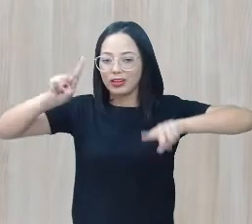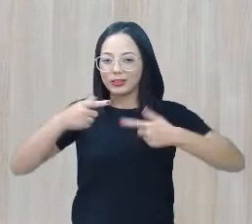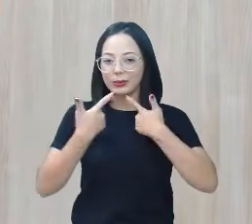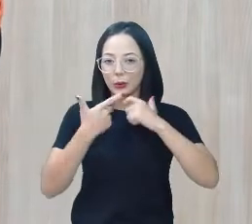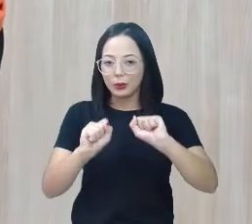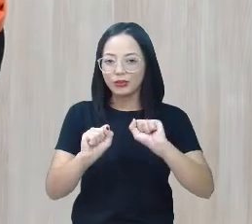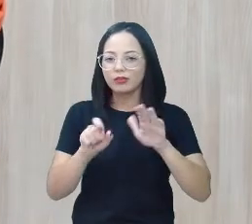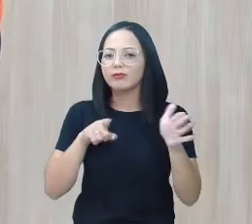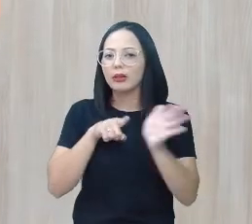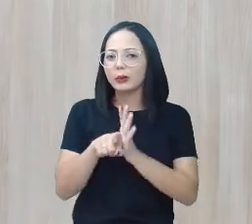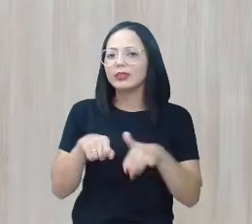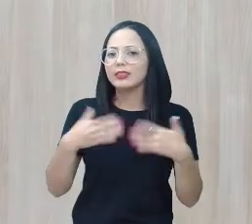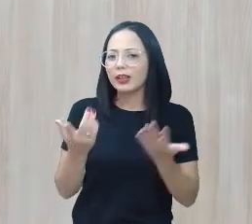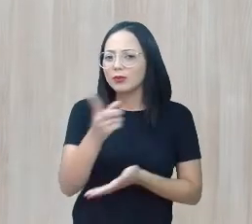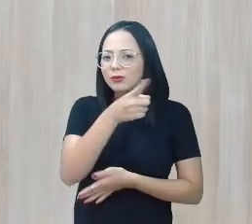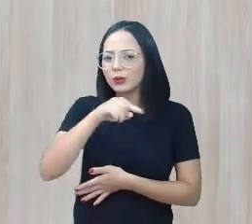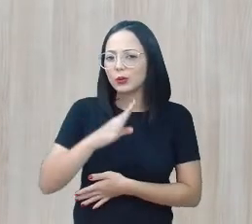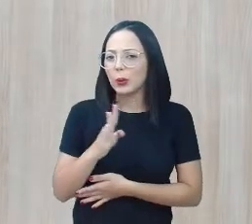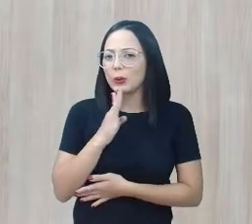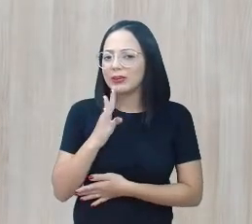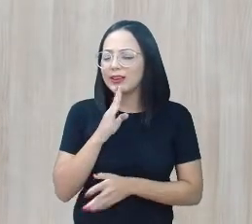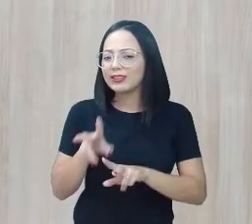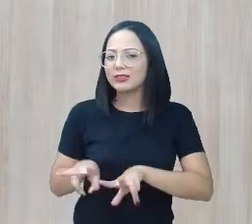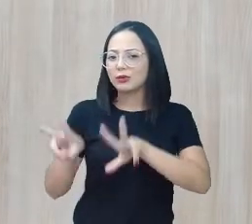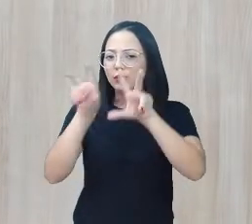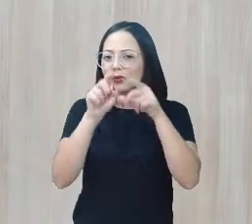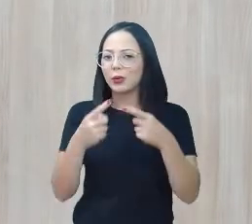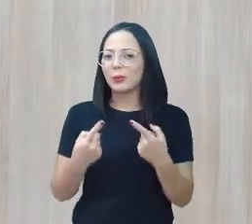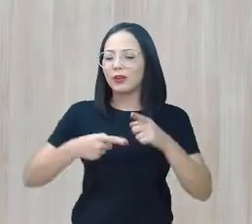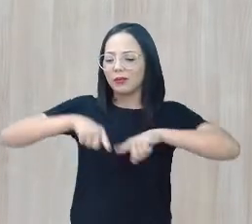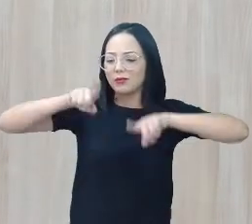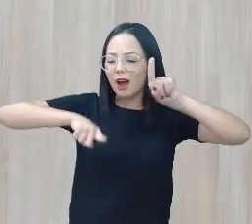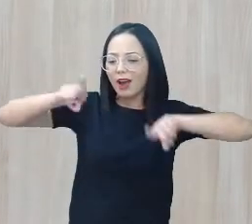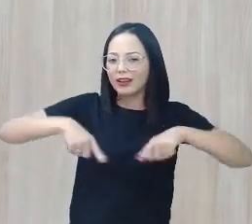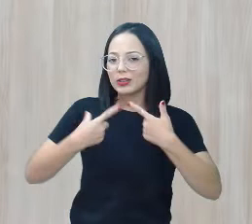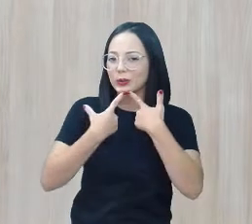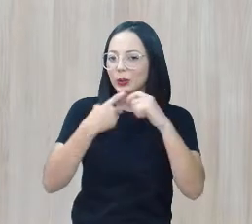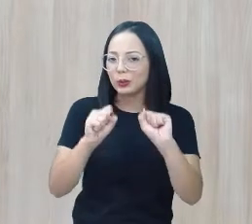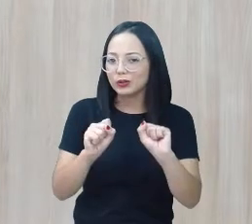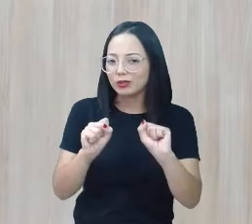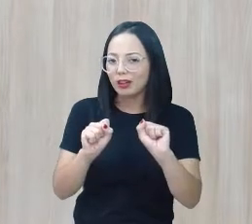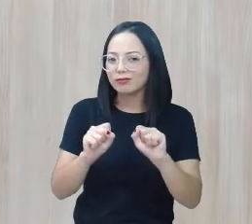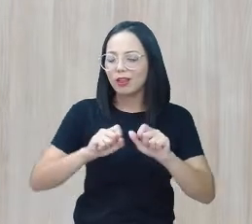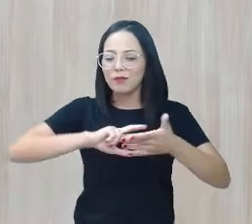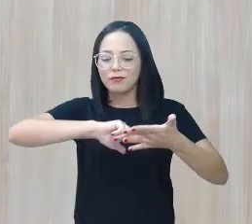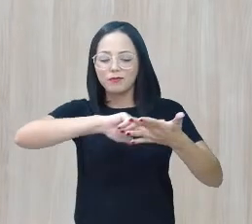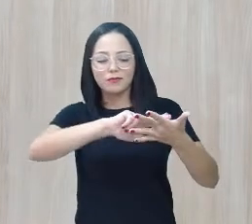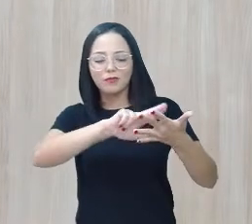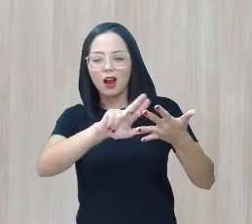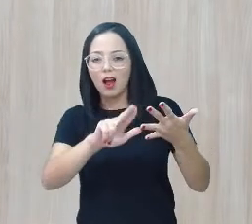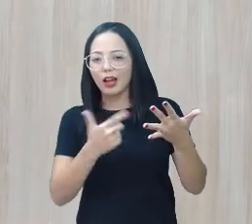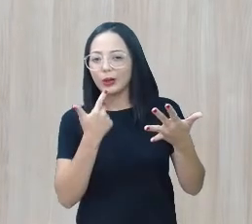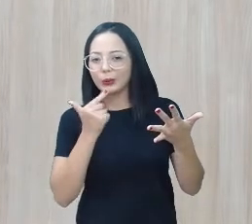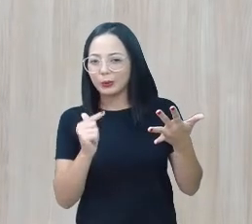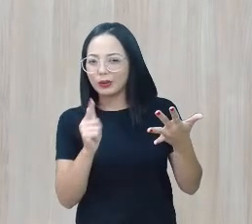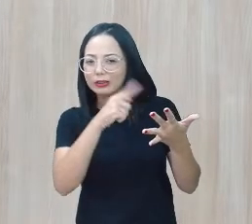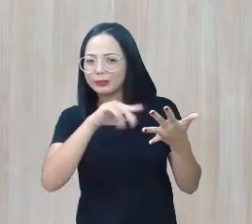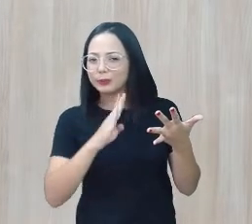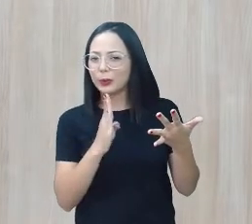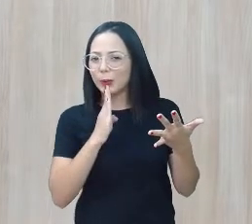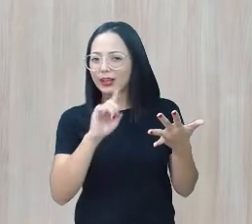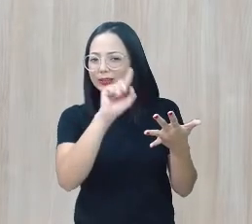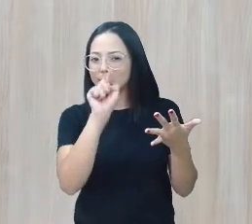E aí, vocês já ouviram falar sobre variação linguística, variedade da língua?